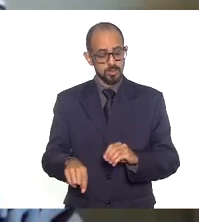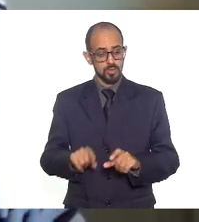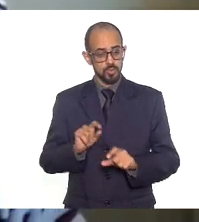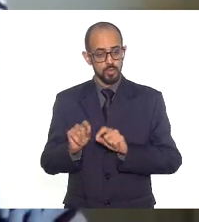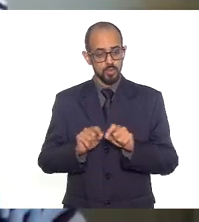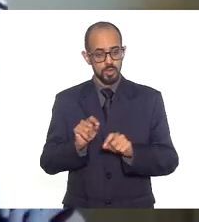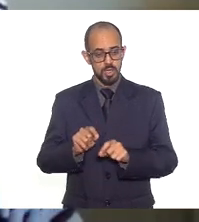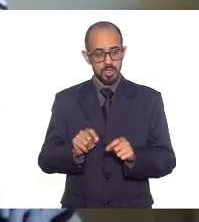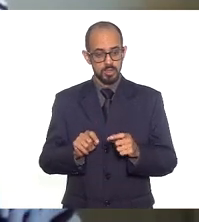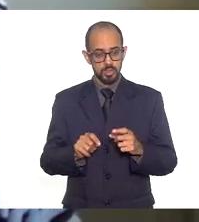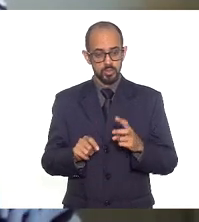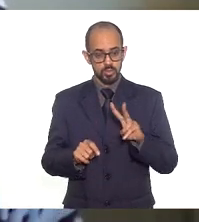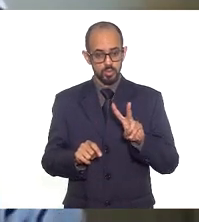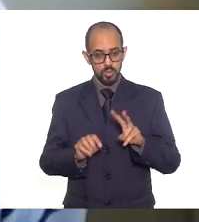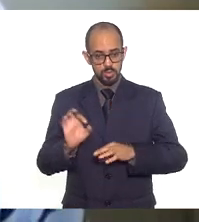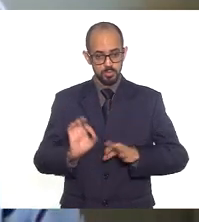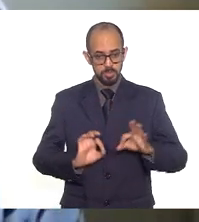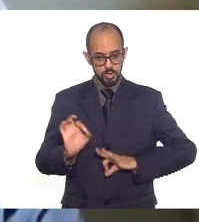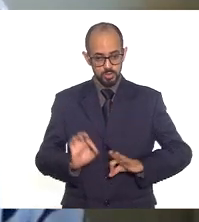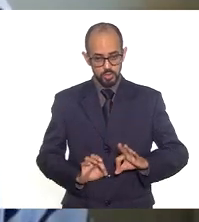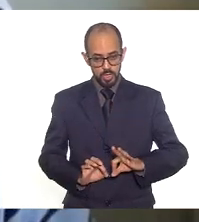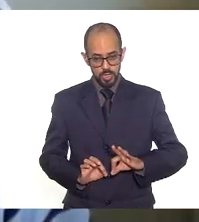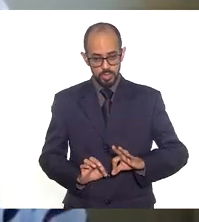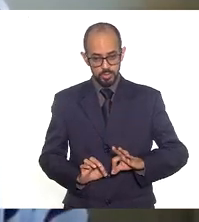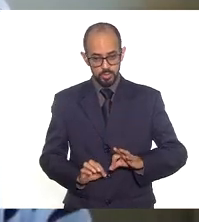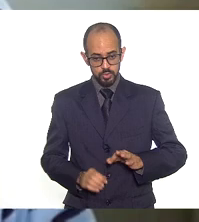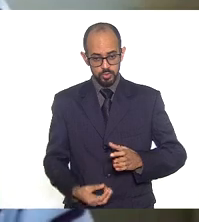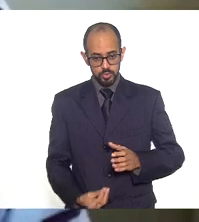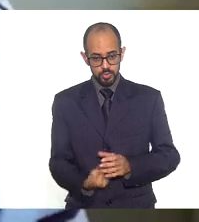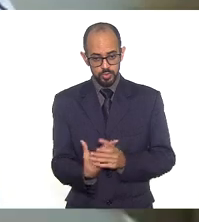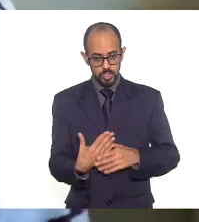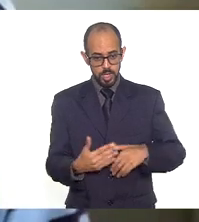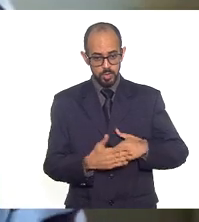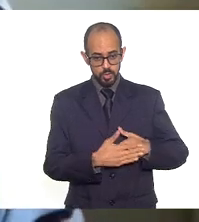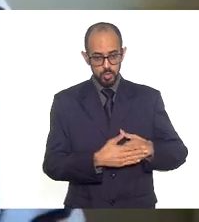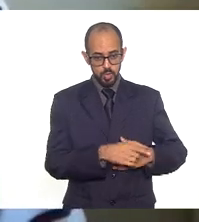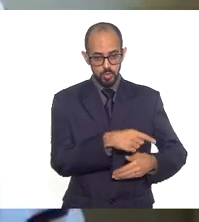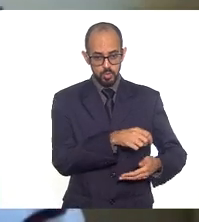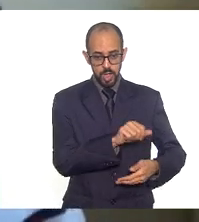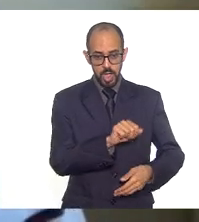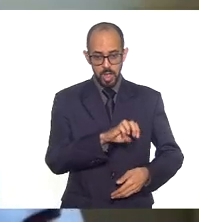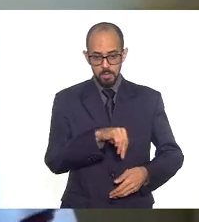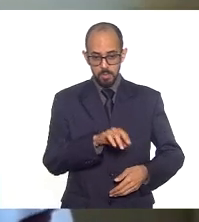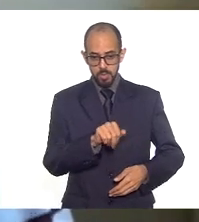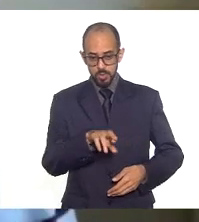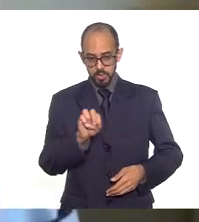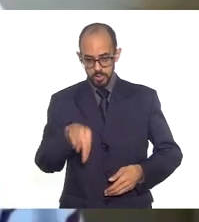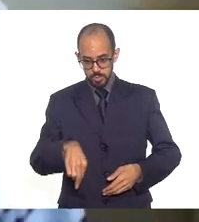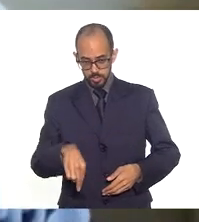São dois projetos de autoria do deputado Rodrigo Amorim.